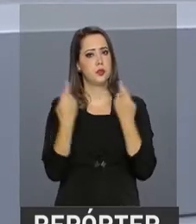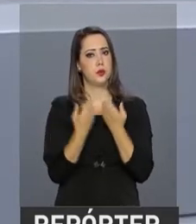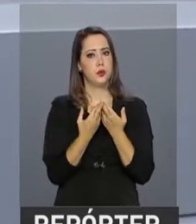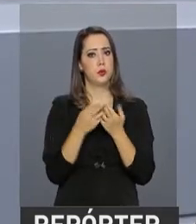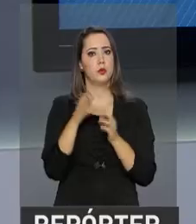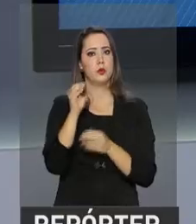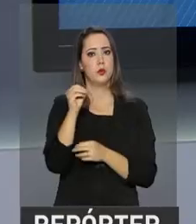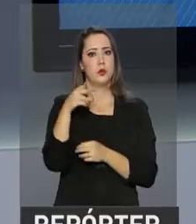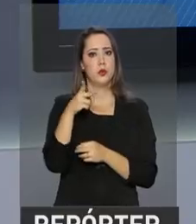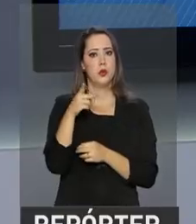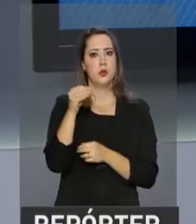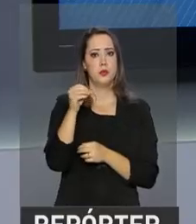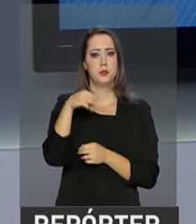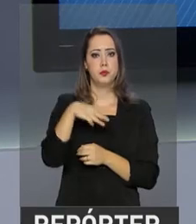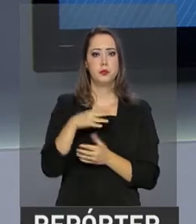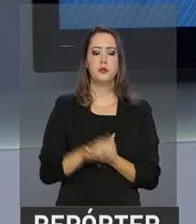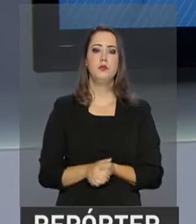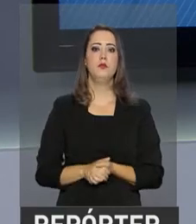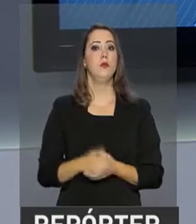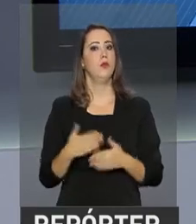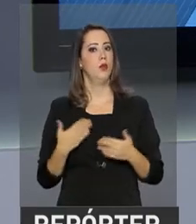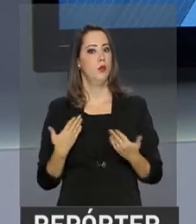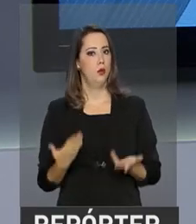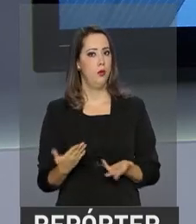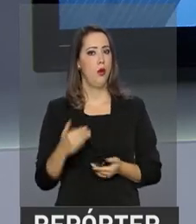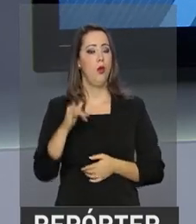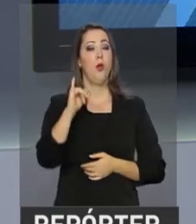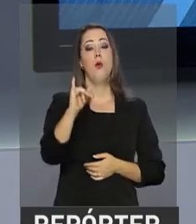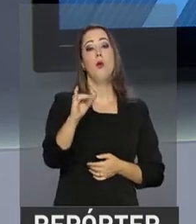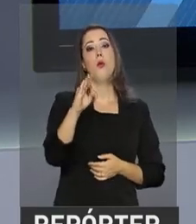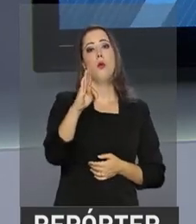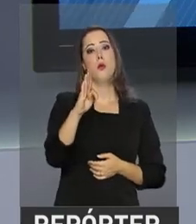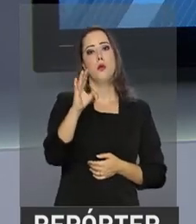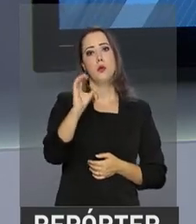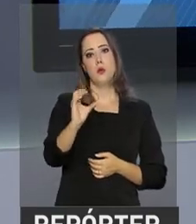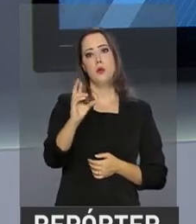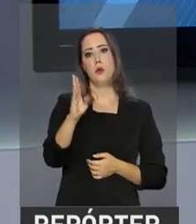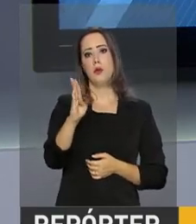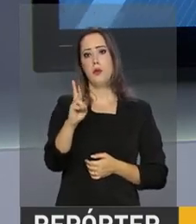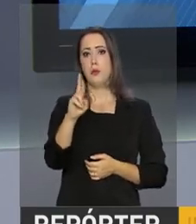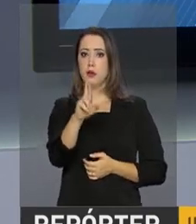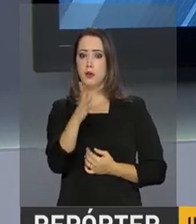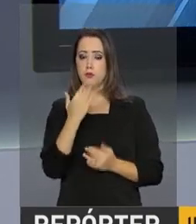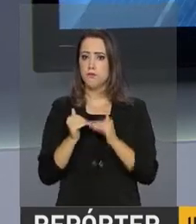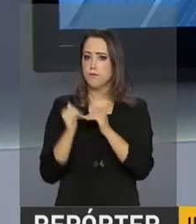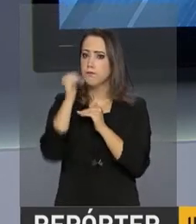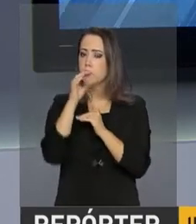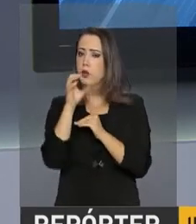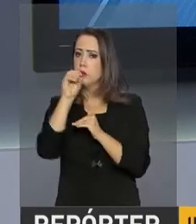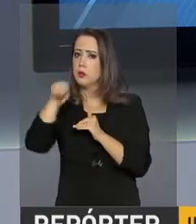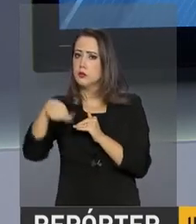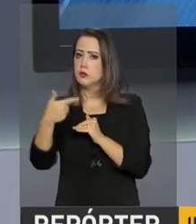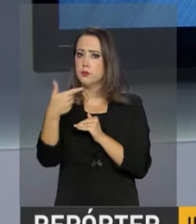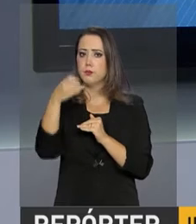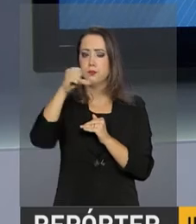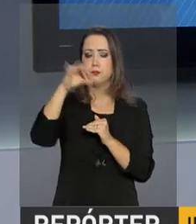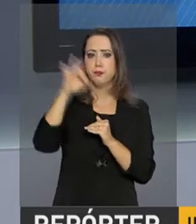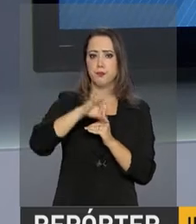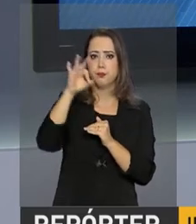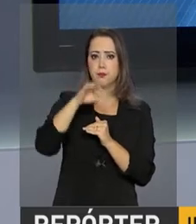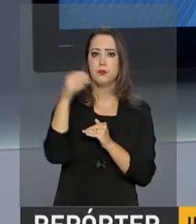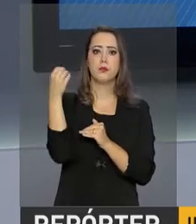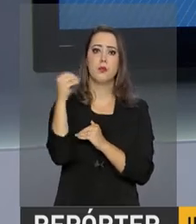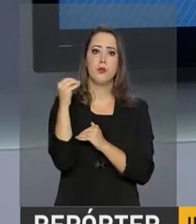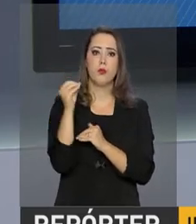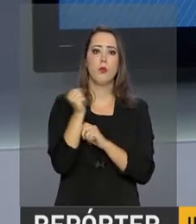Copom. E o Índice de Atividade Econômica do Banco Central, IBCBR, registrou alta de 0,29%